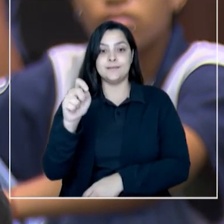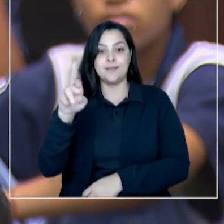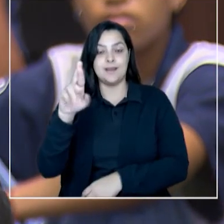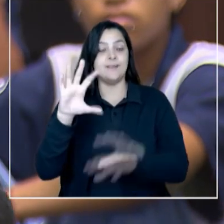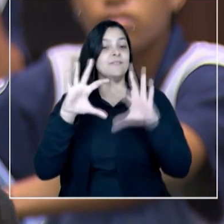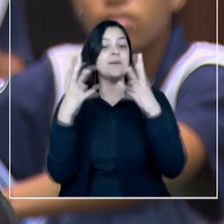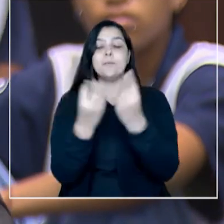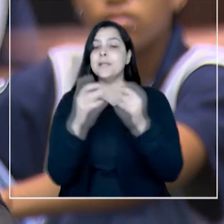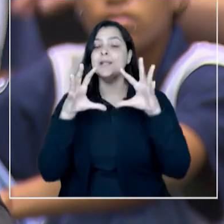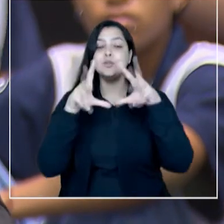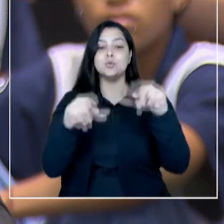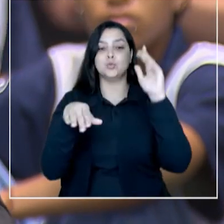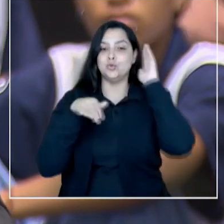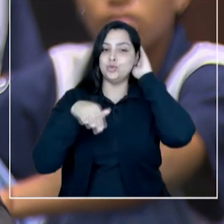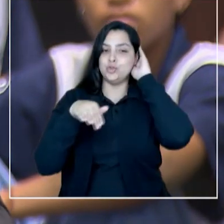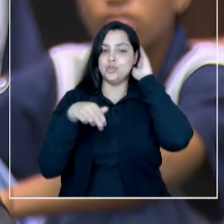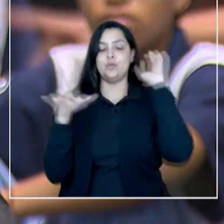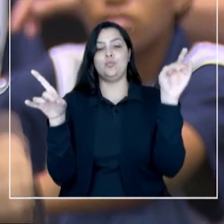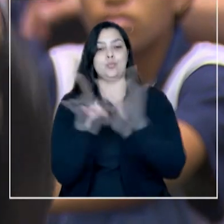DJ.